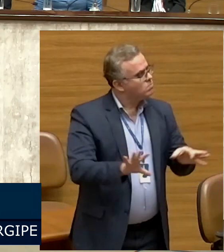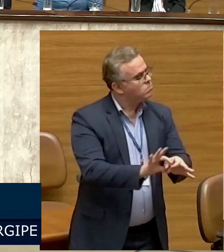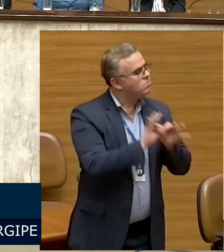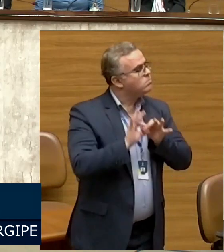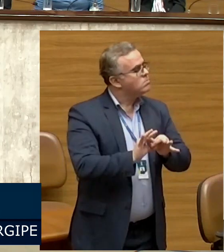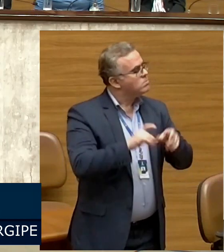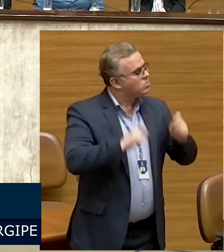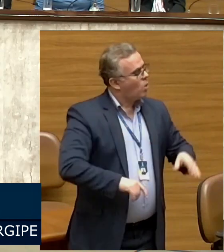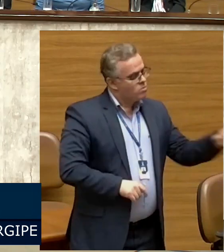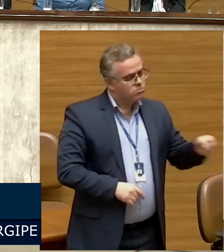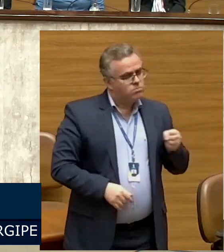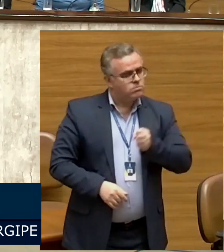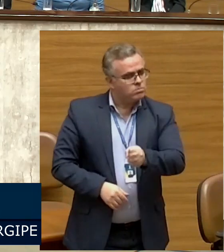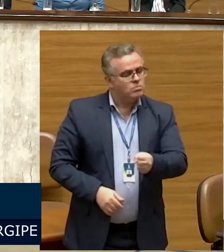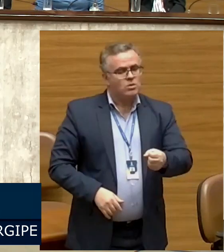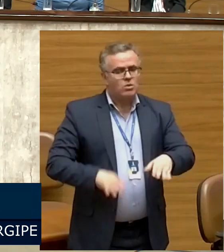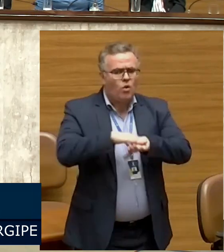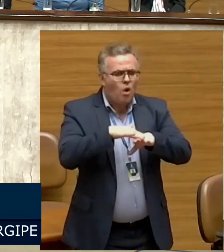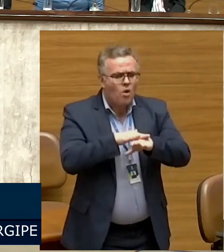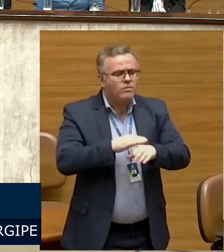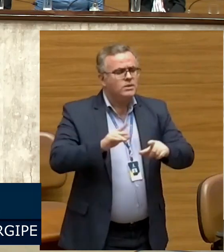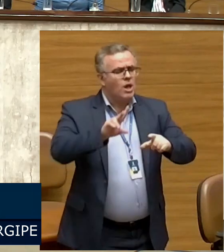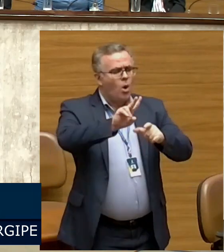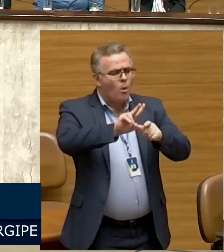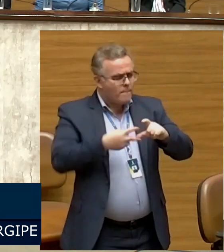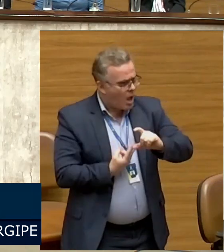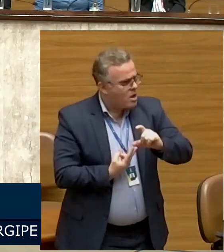profissionais, dialogar com o IPAESE, com o